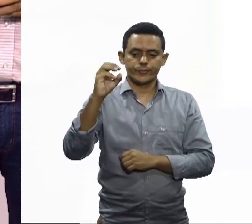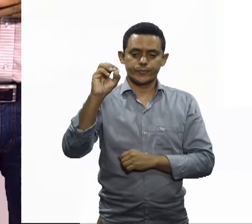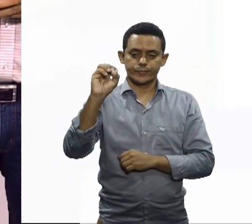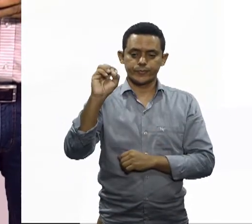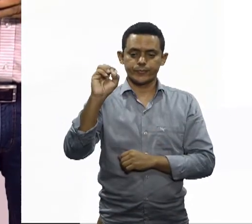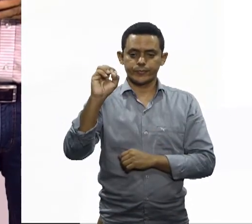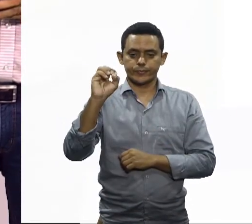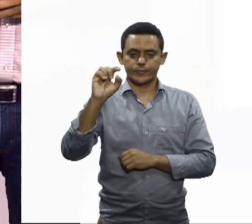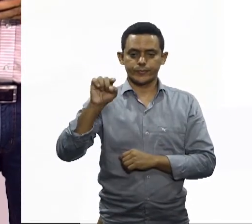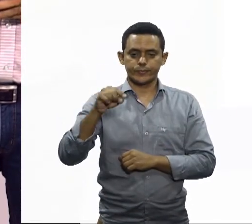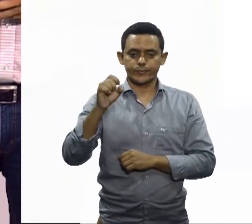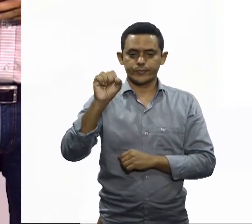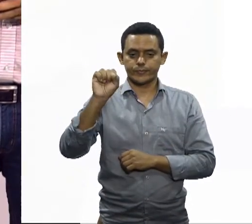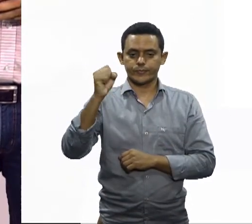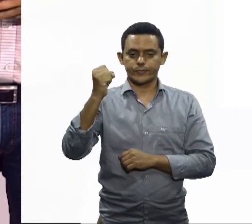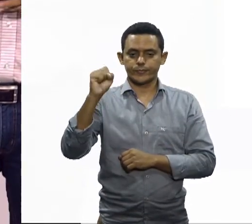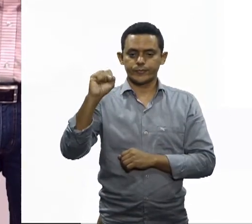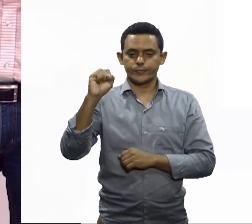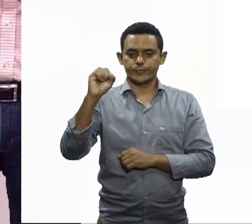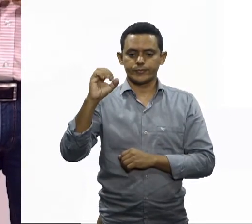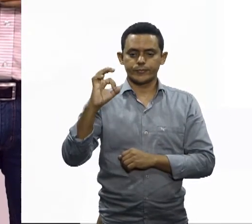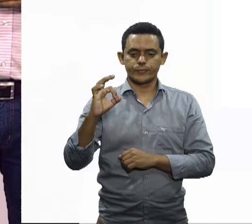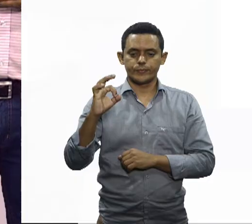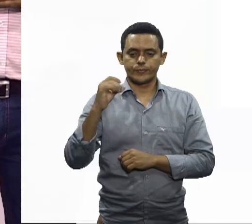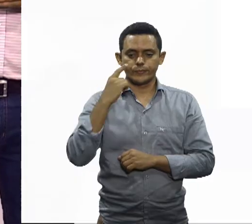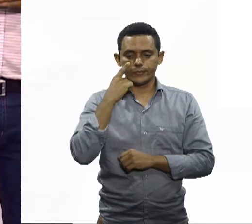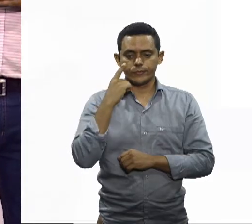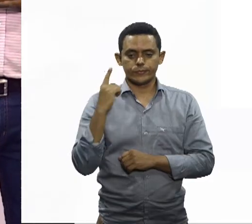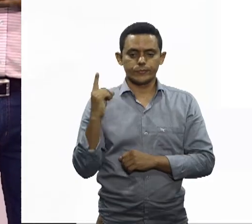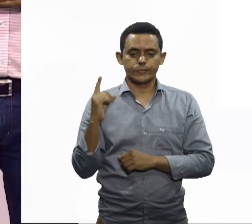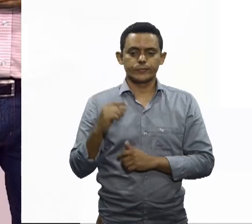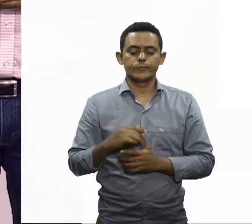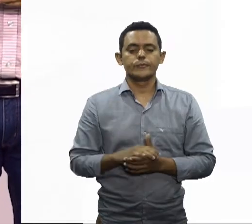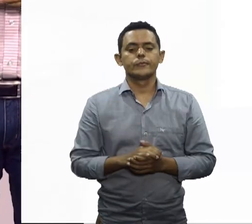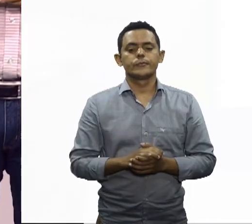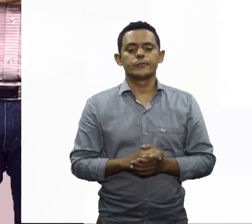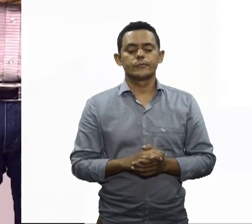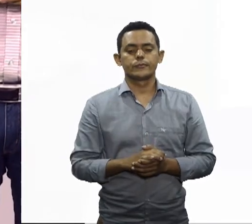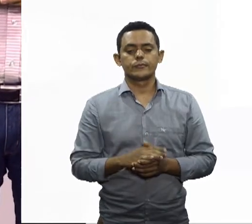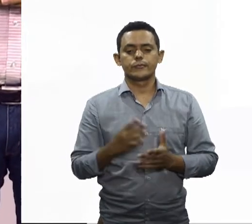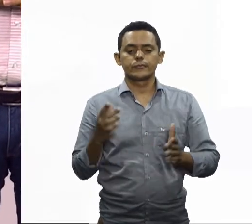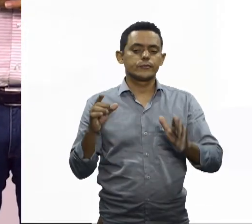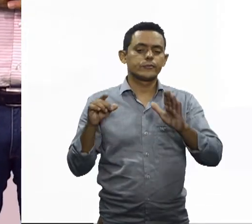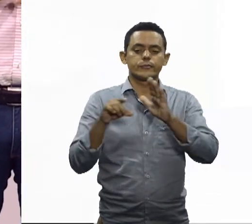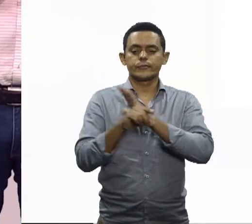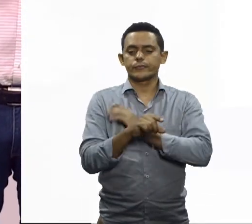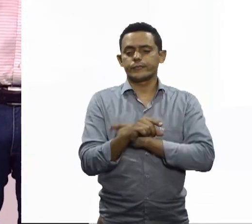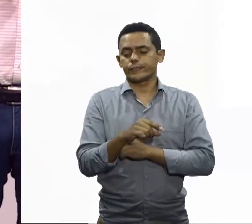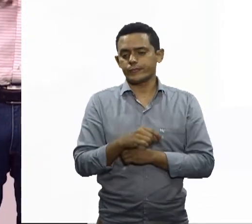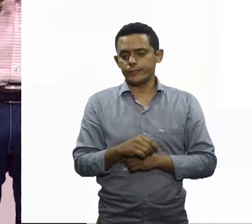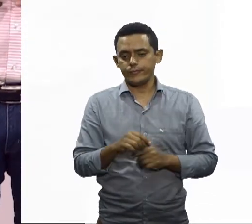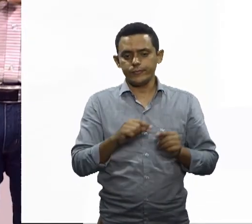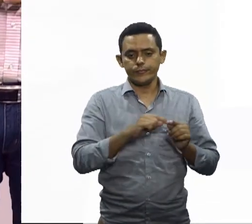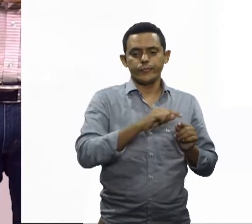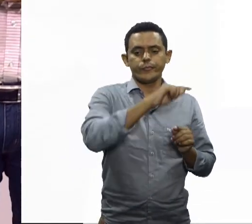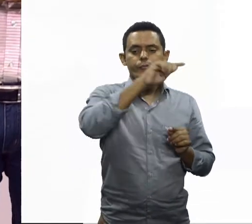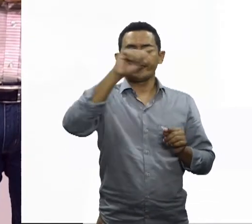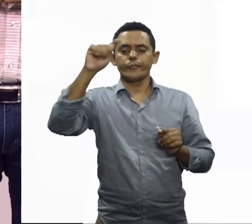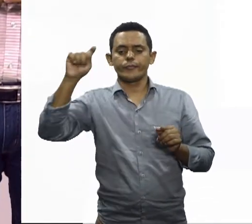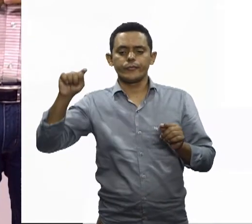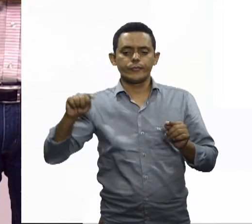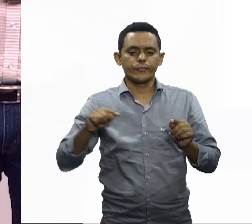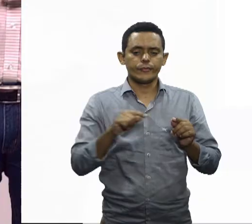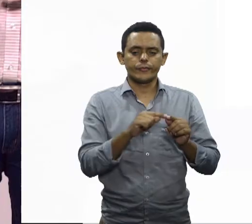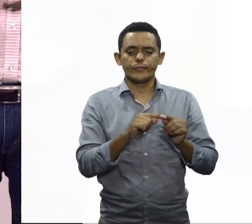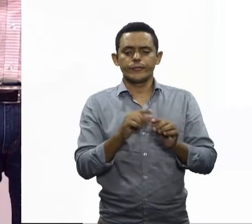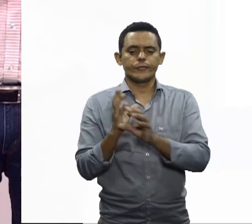ali 30,8 metros. Então, agora, pessoal, eu quero saber o comprimento dessa praça. Então,